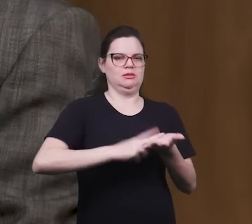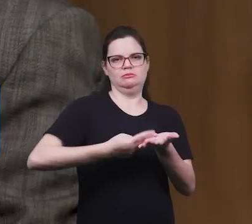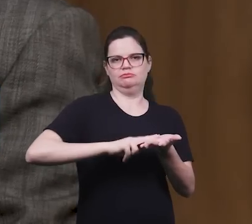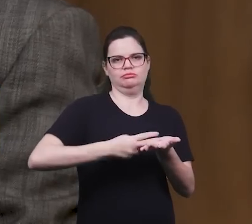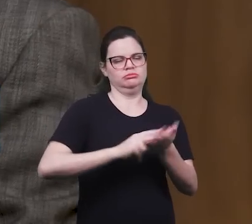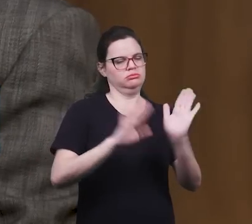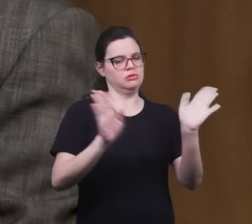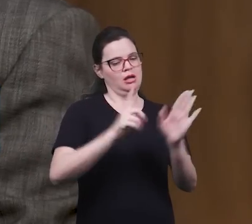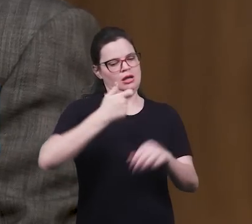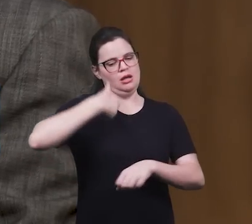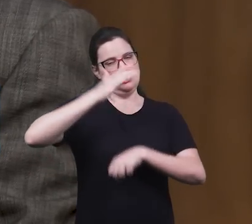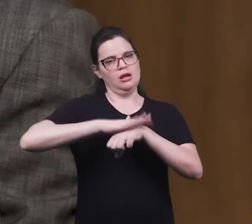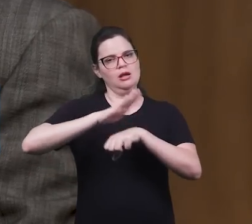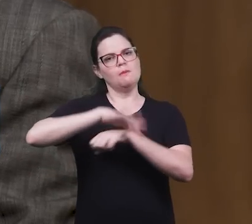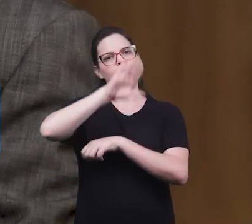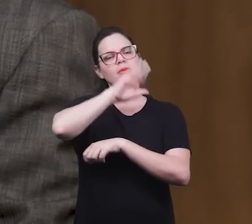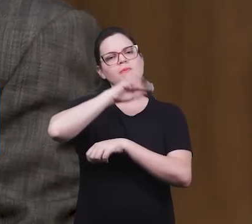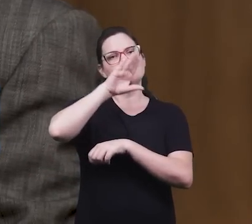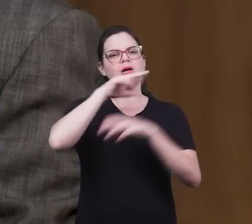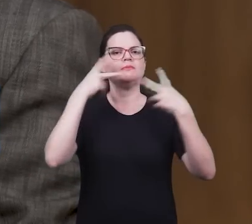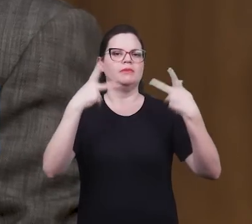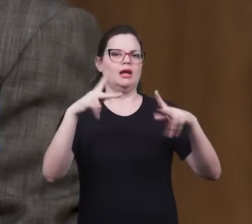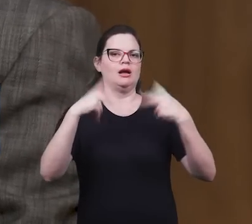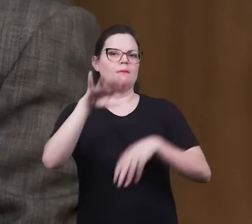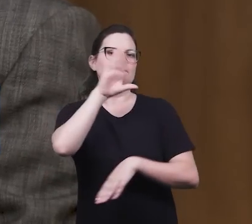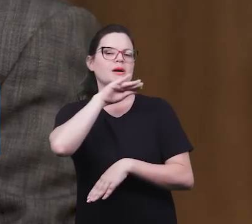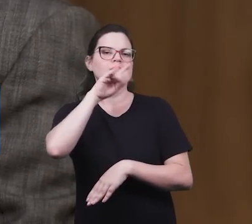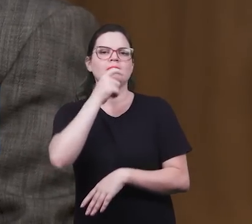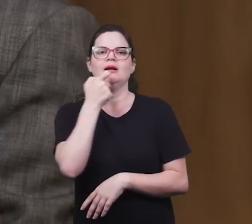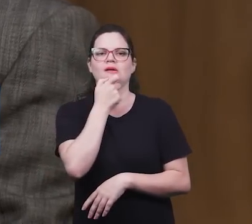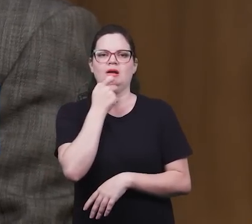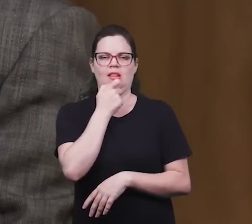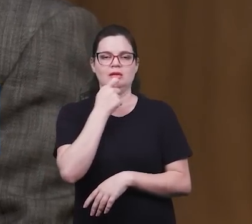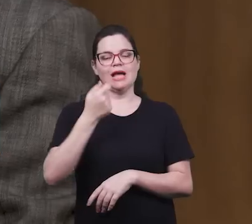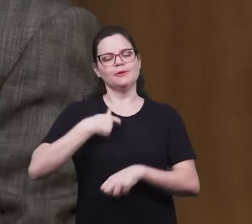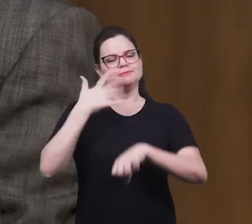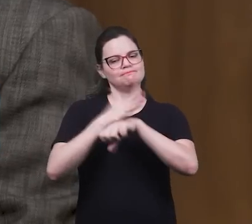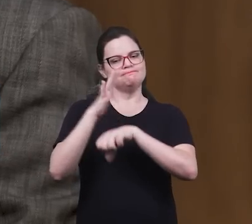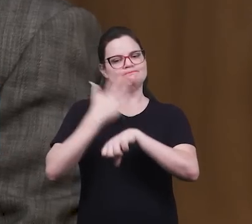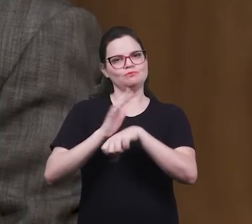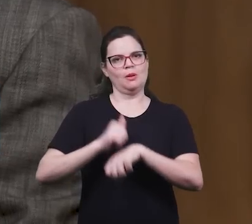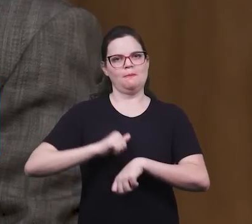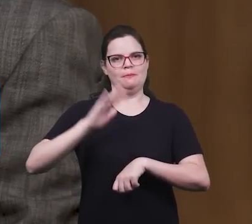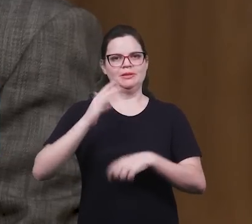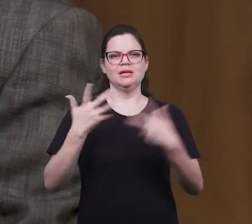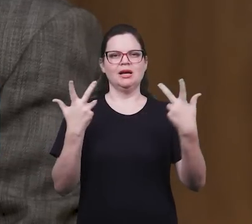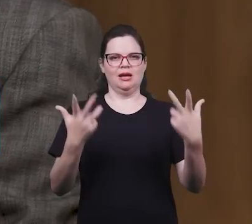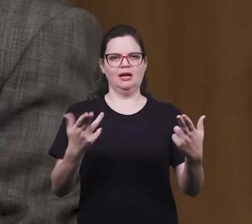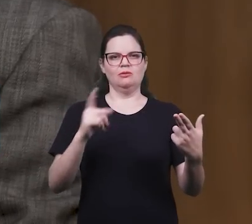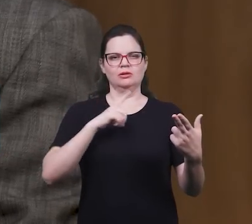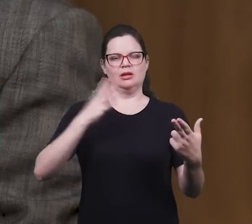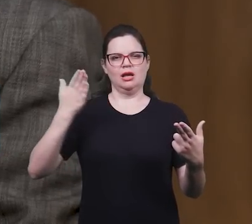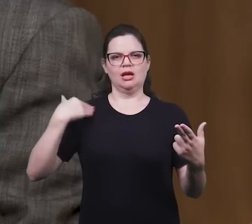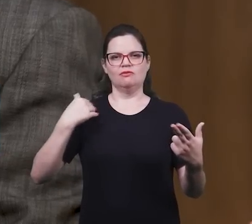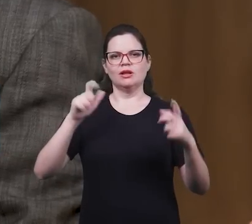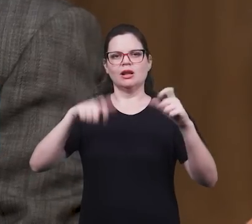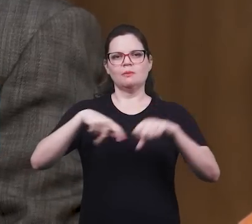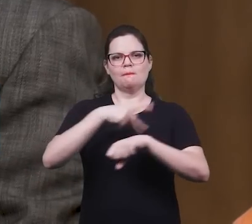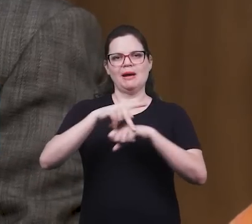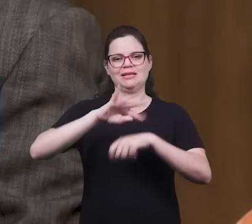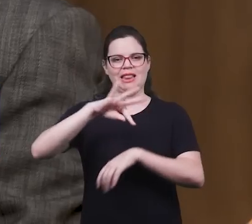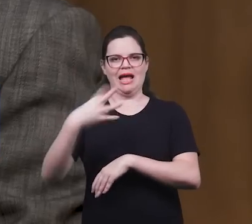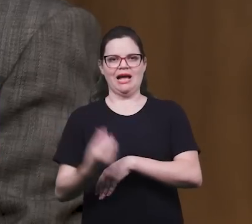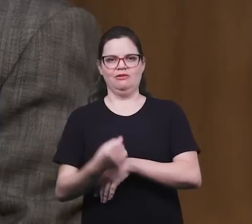dar aulas de seminário em inglês, consigo pregar em inglês. Consigo até, como eu fiz há pouco tempo no Quênia, levei